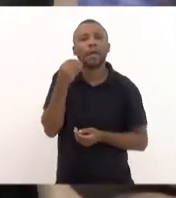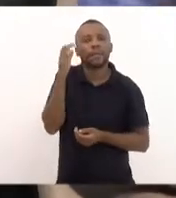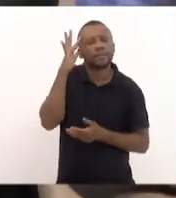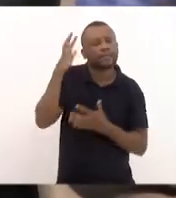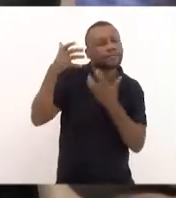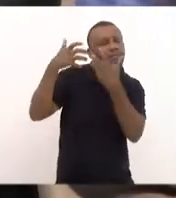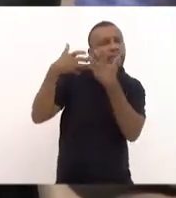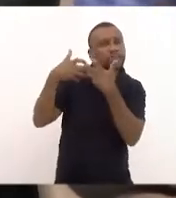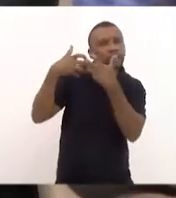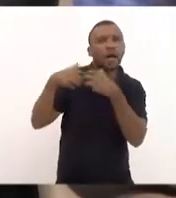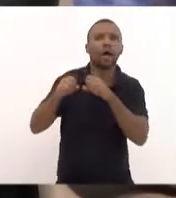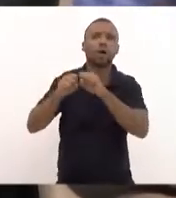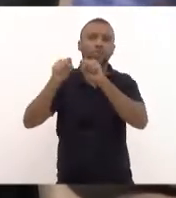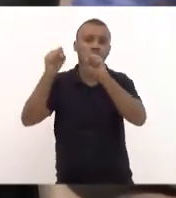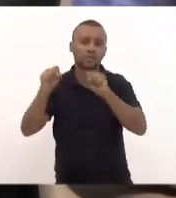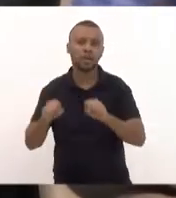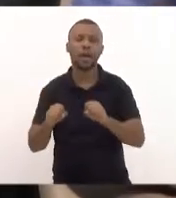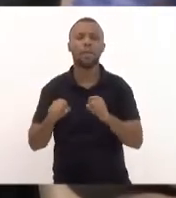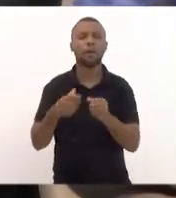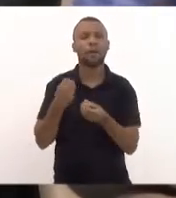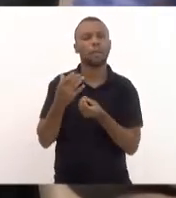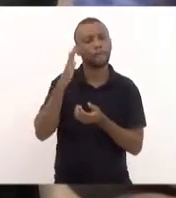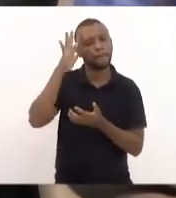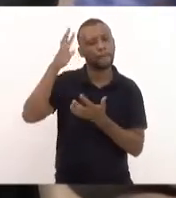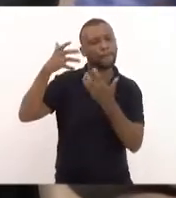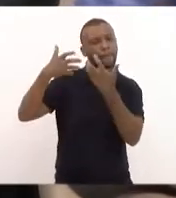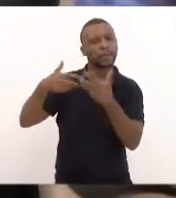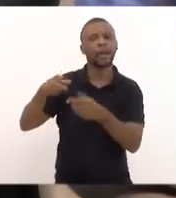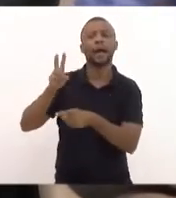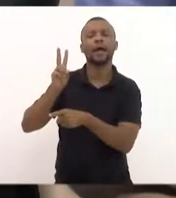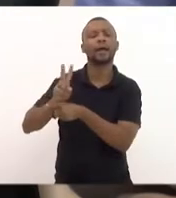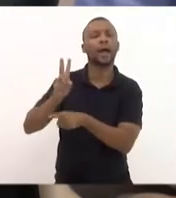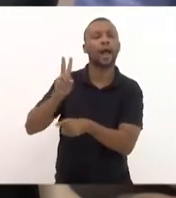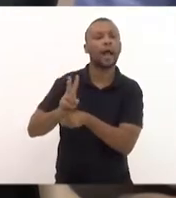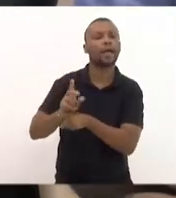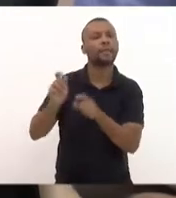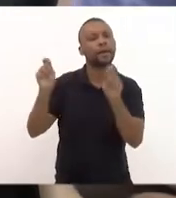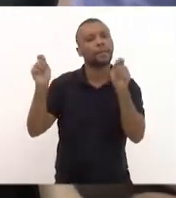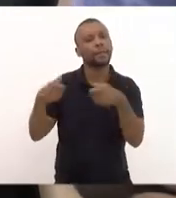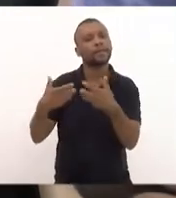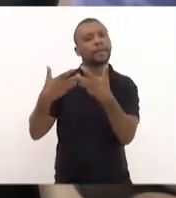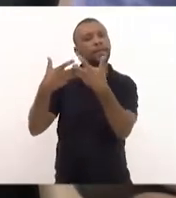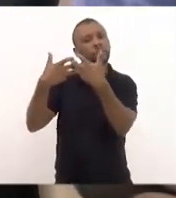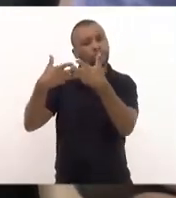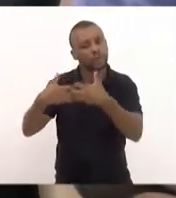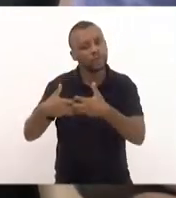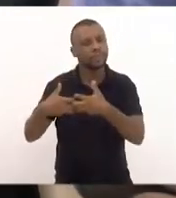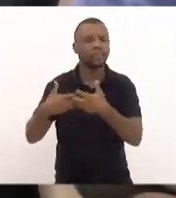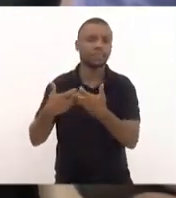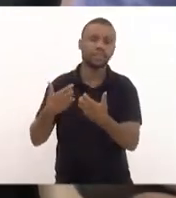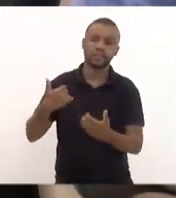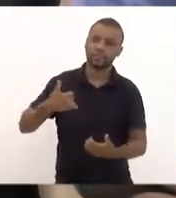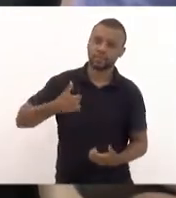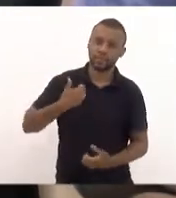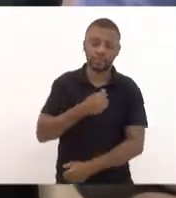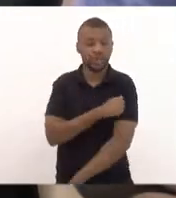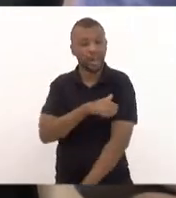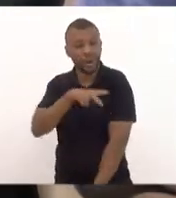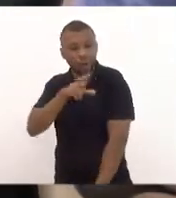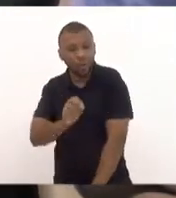de educação, é preciso pensar creche, quer dizer, capacidade cognitiva desenvolvida de 0 a 6, quer dizer, regiões que têm